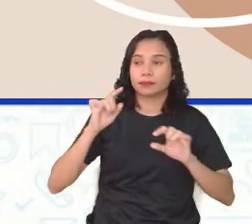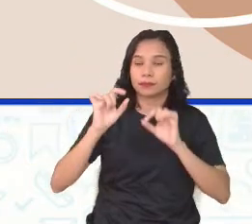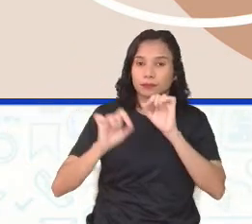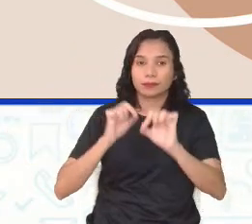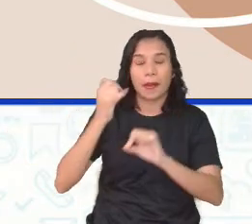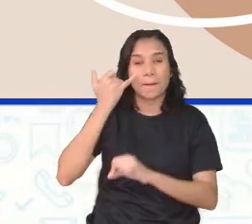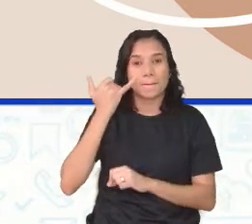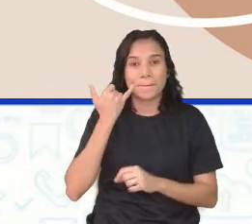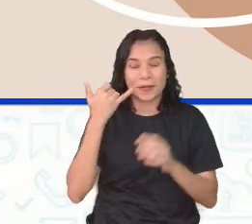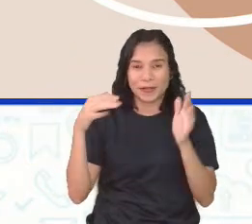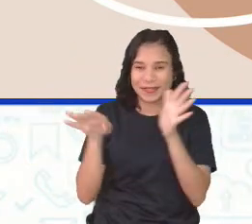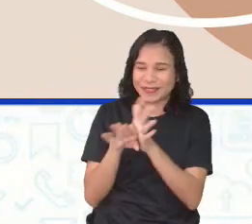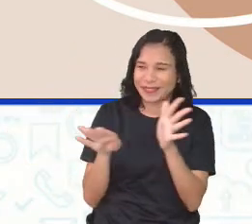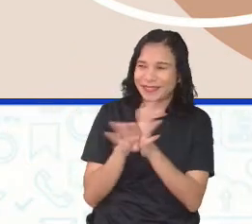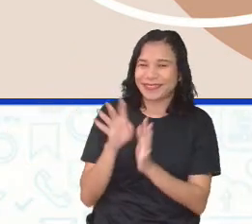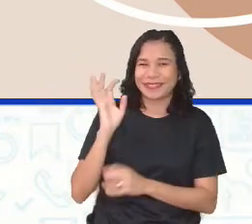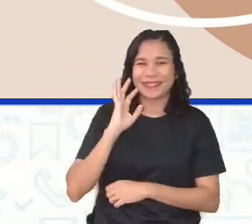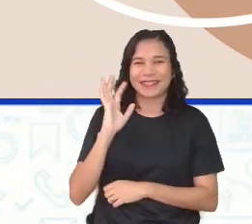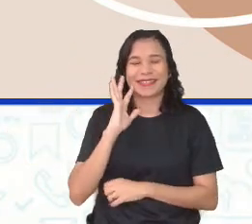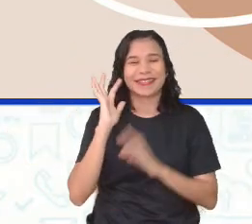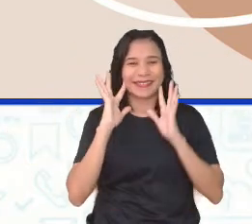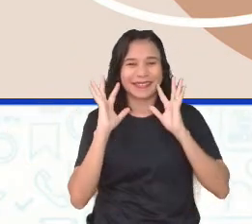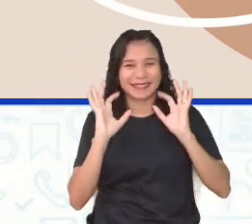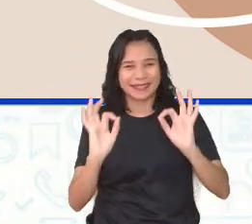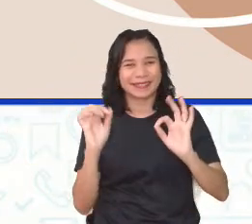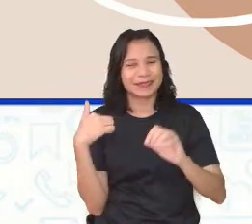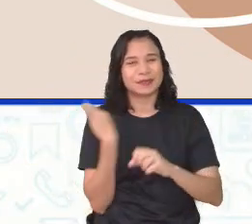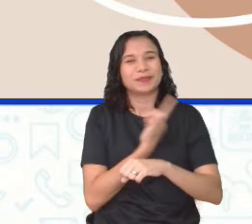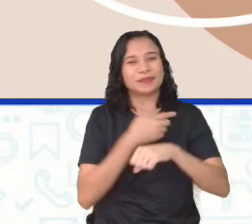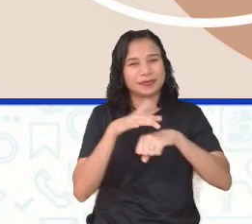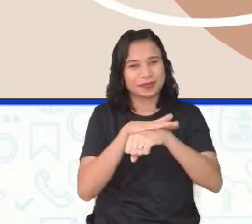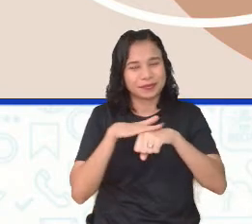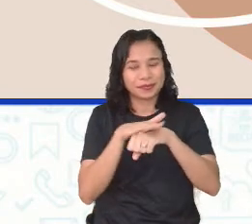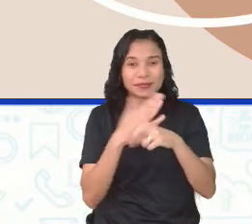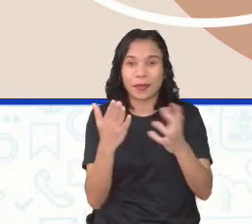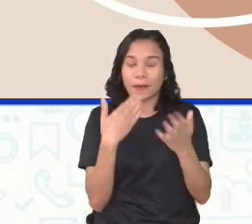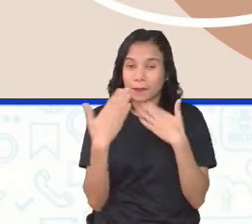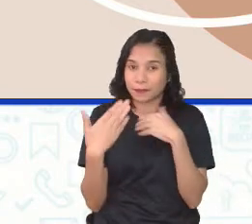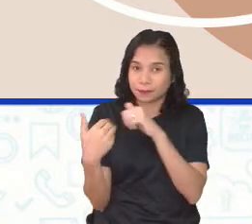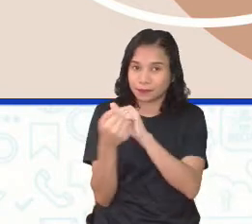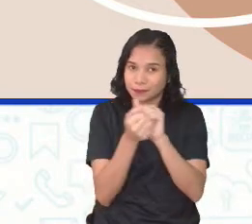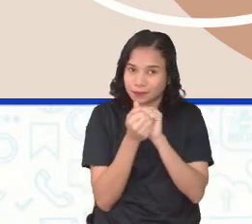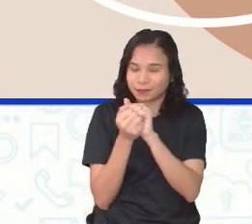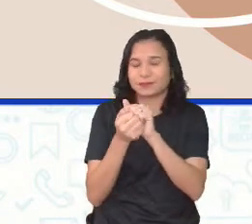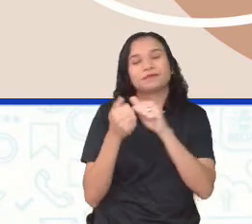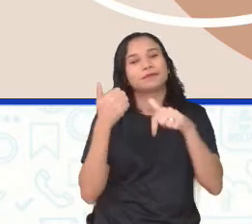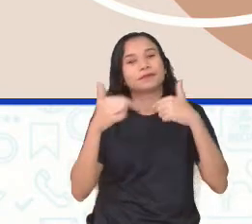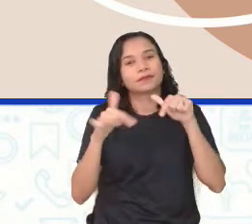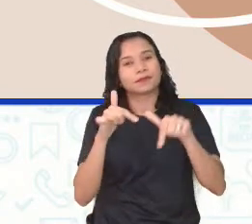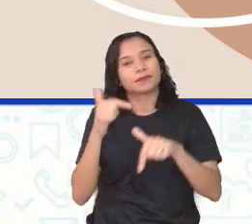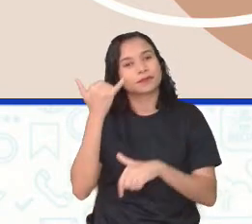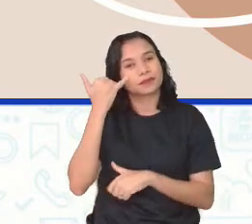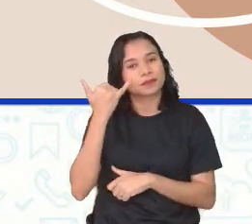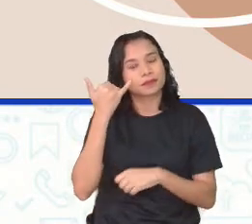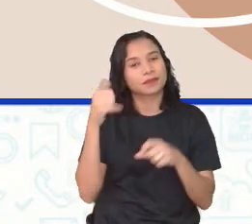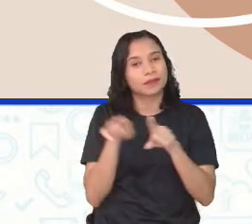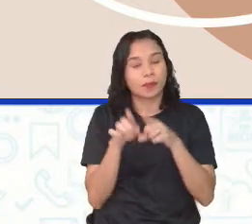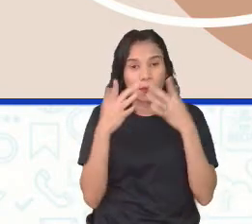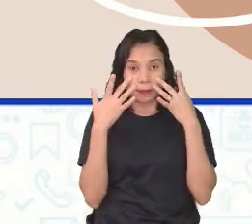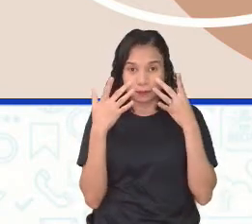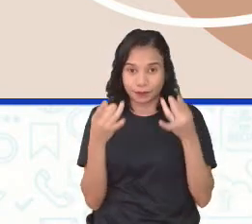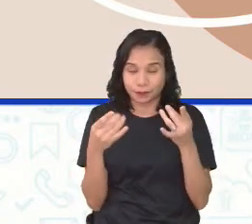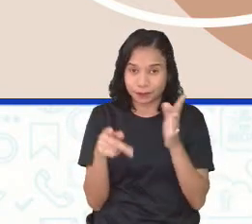Billy chegando aqui, gente, não é? Falamos muito aqui, trabalhamos juntos, não é? Billy ali também está